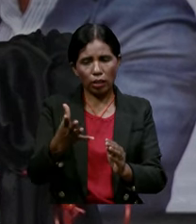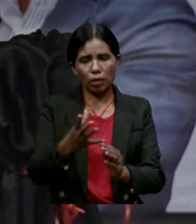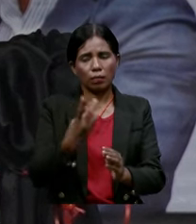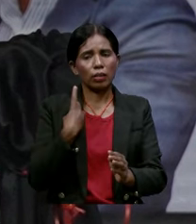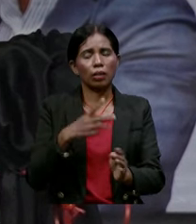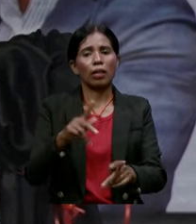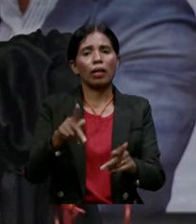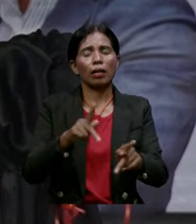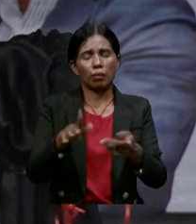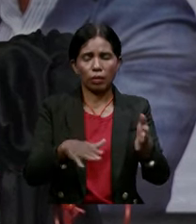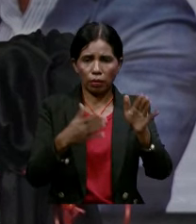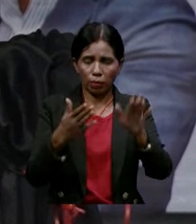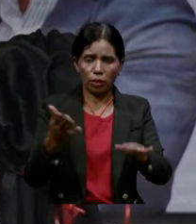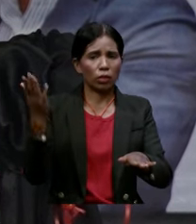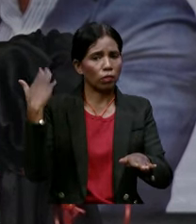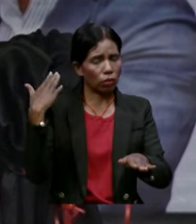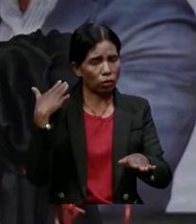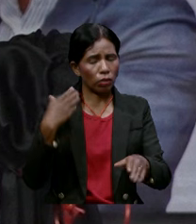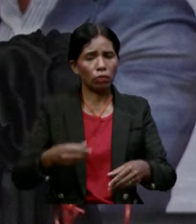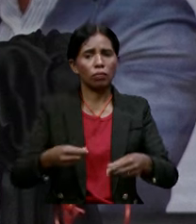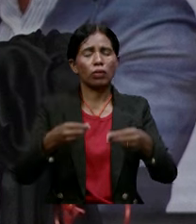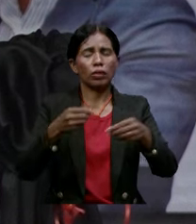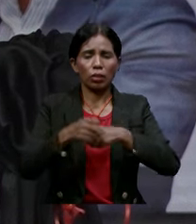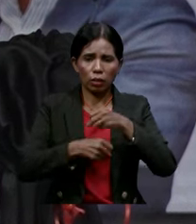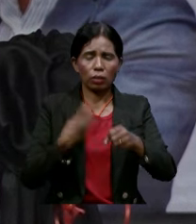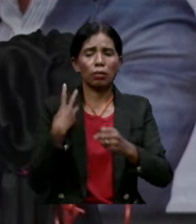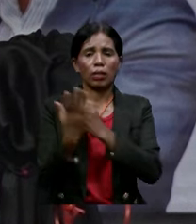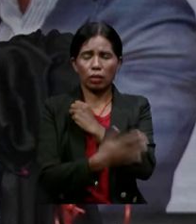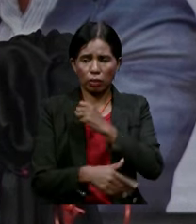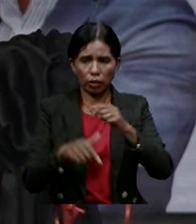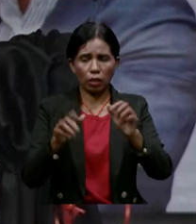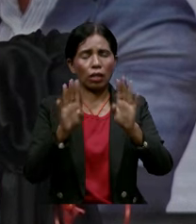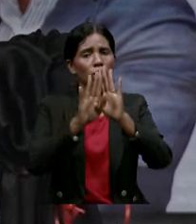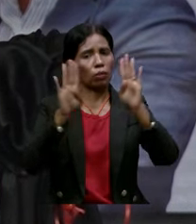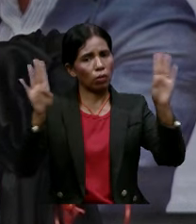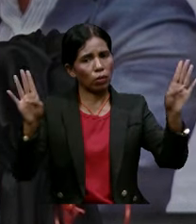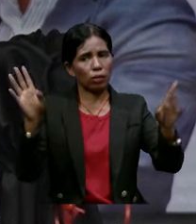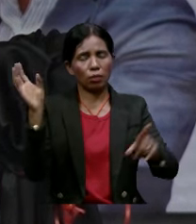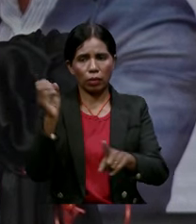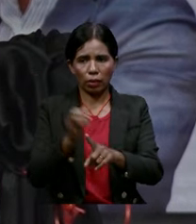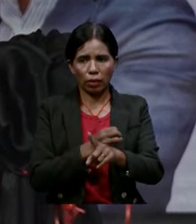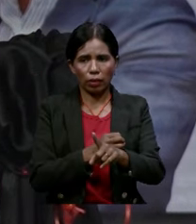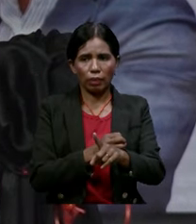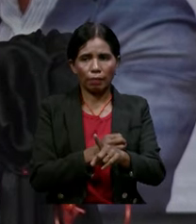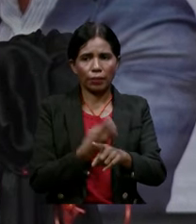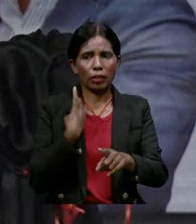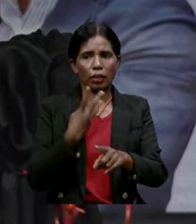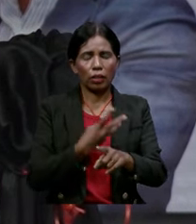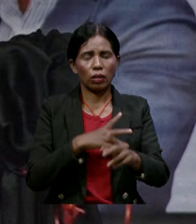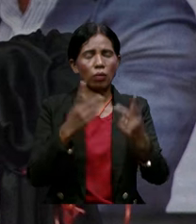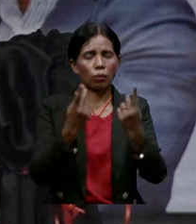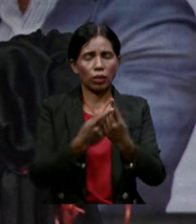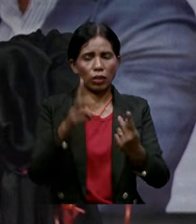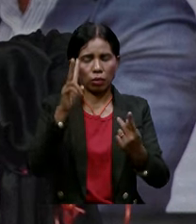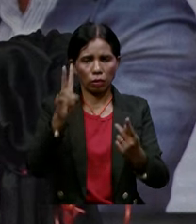sira de que fosse de ang para ir né a tu loque oportunidade a tu ite né empresa rua né